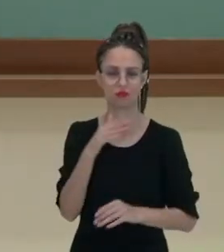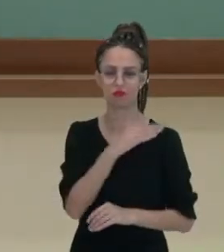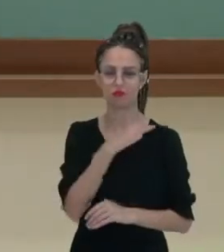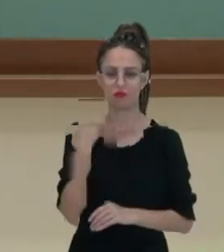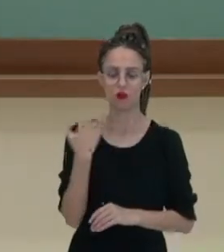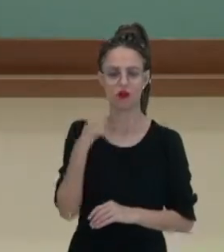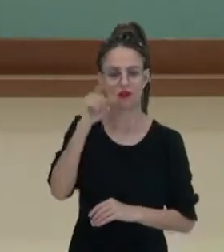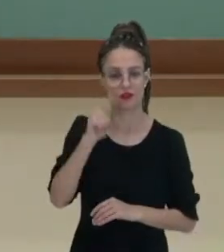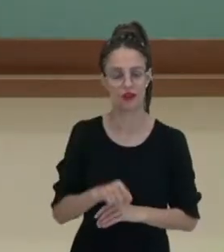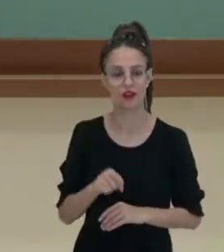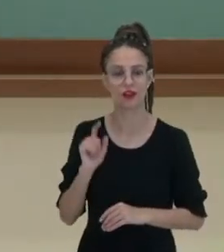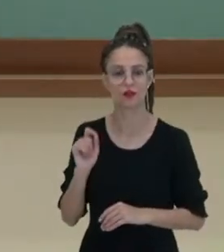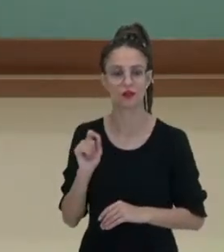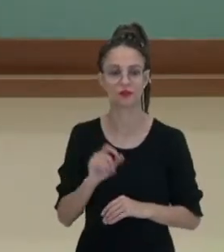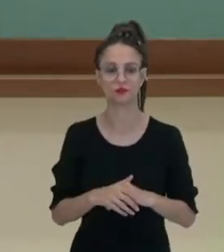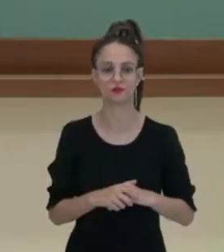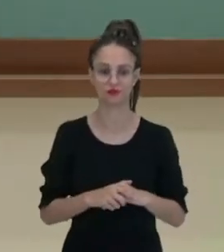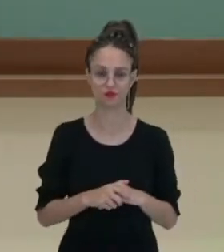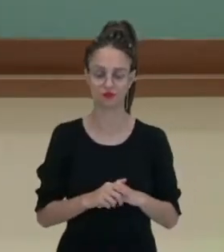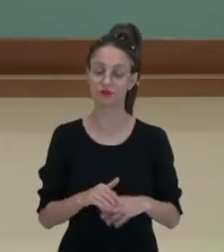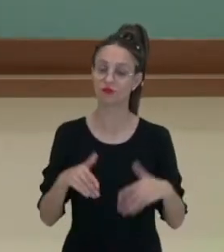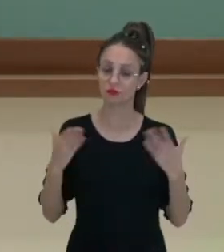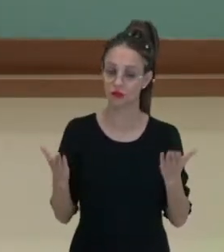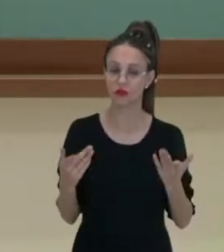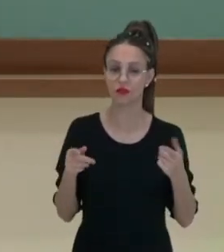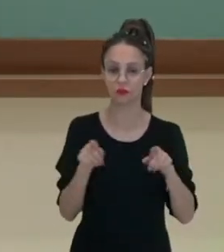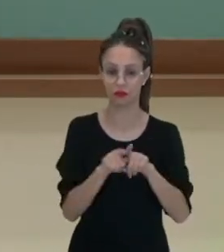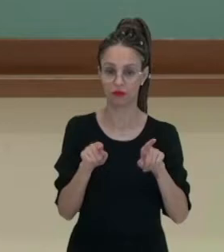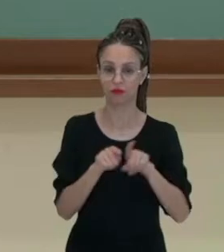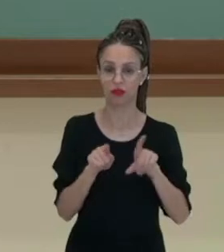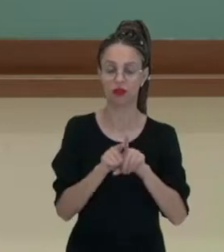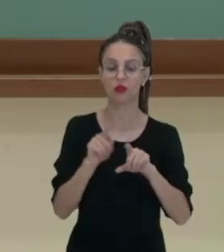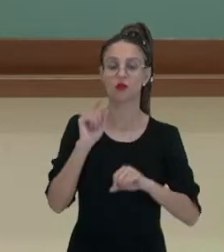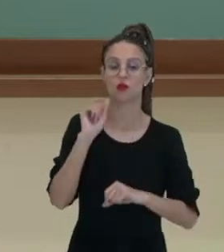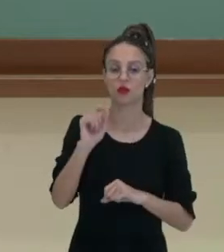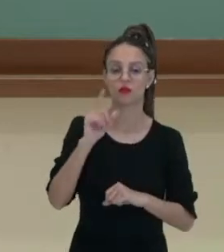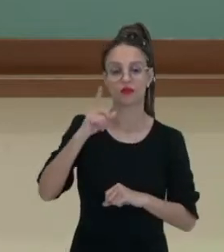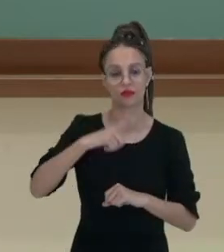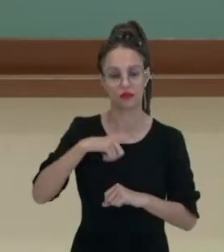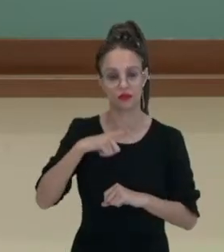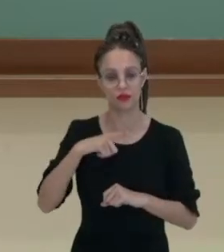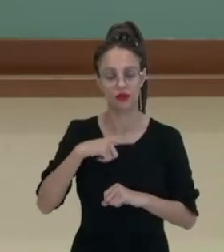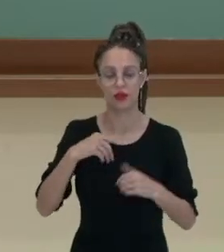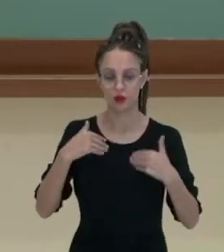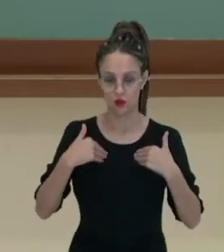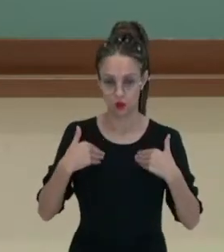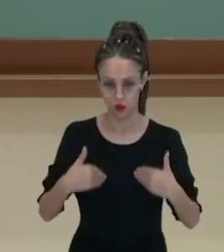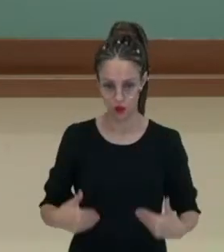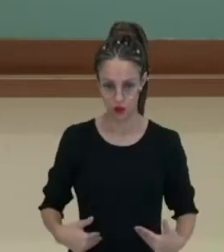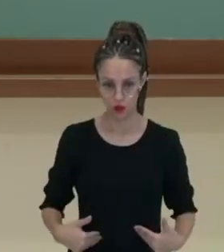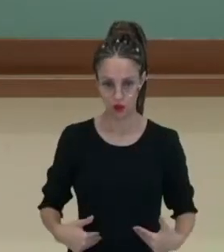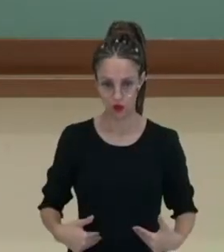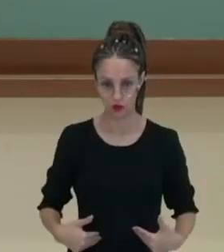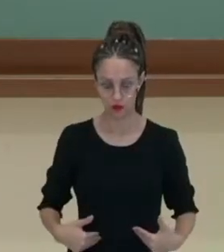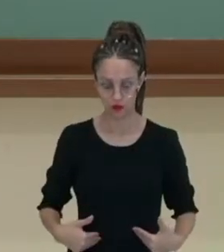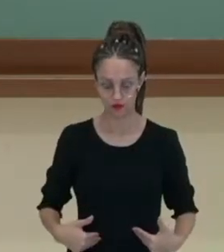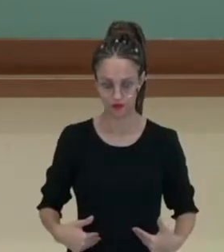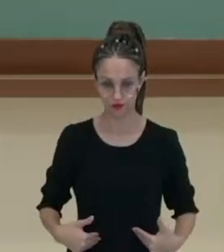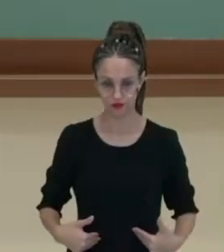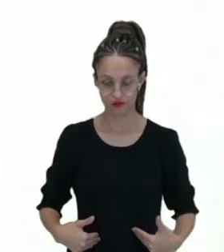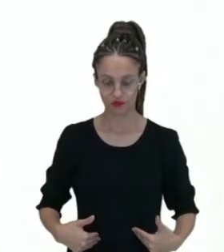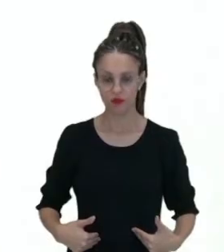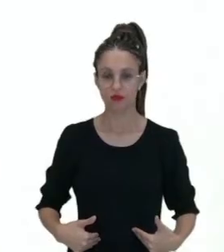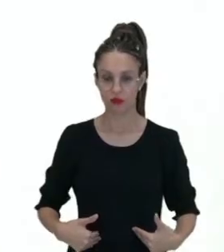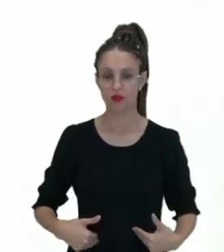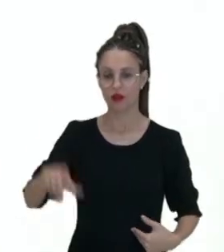tenho essa ideia. E também, né, a reunião o quê? Do corpo, a lua no mar,